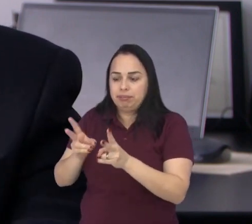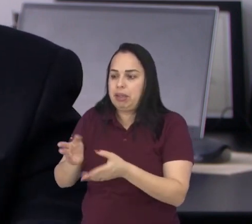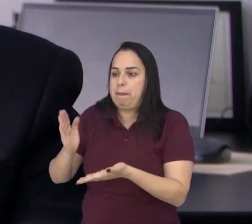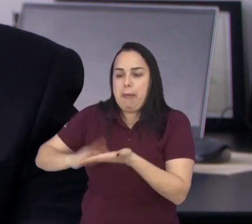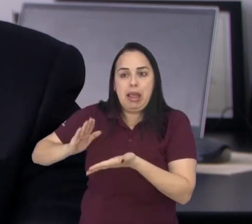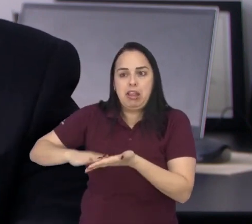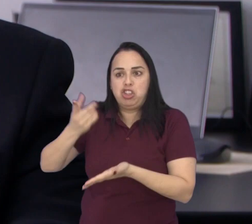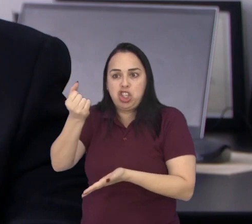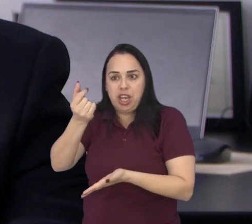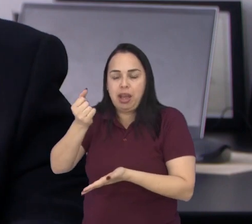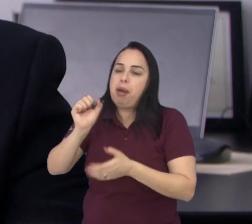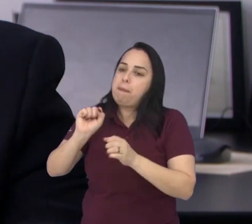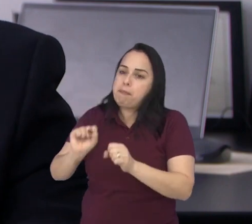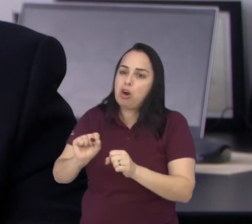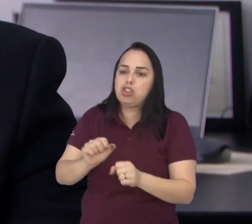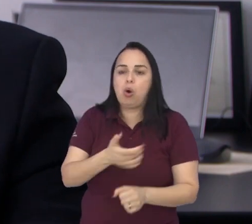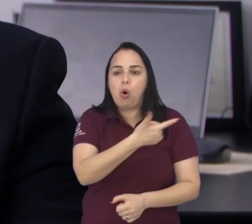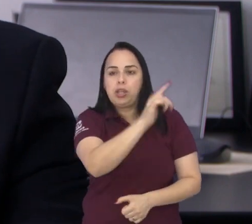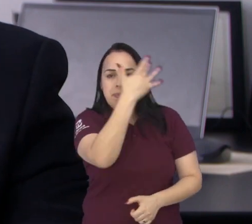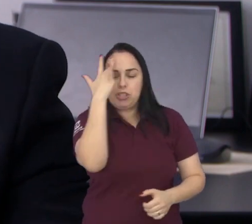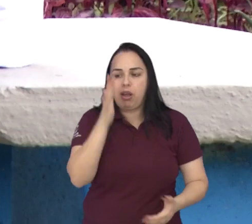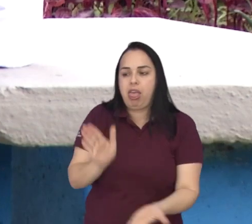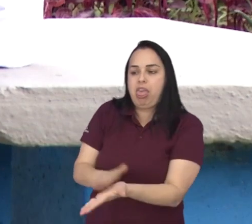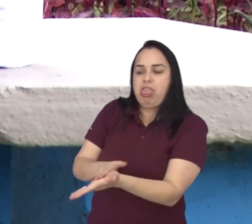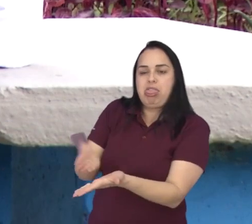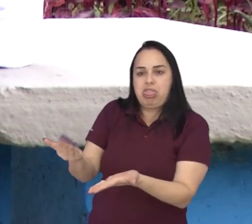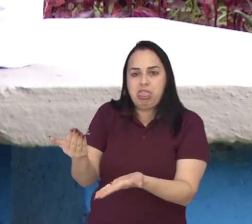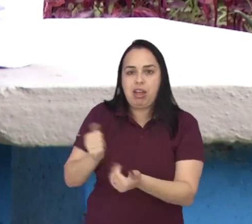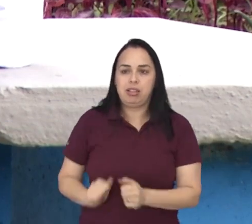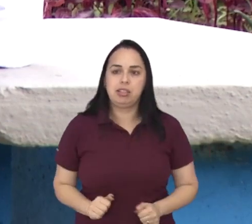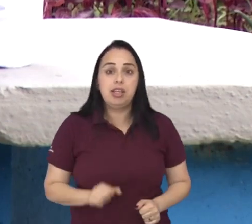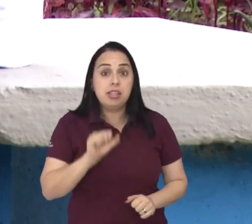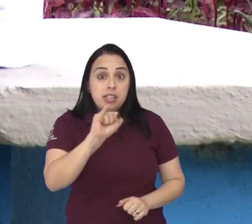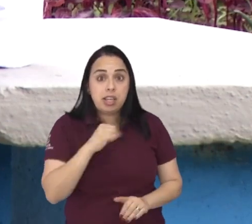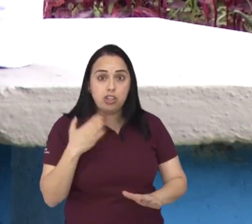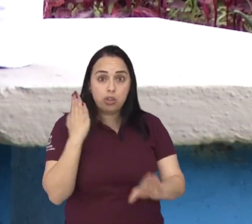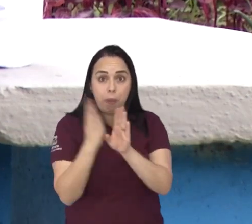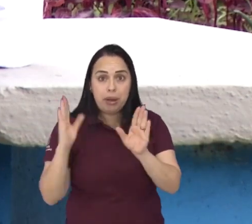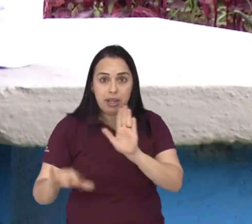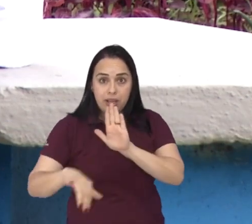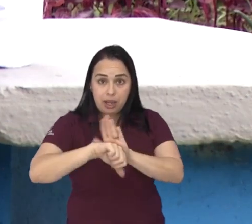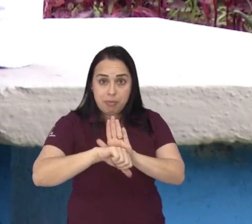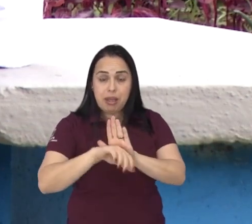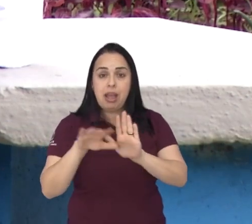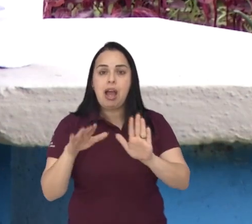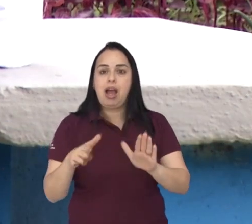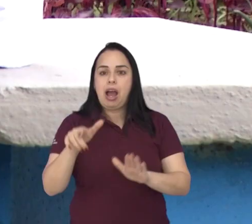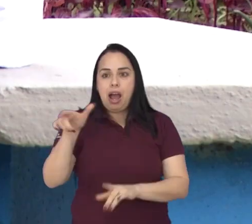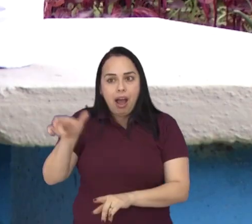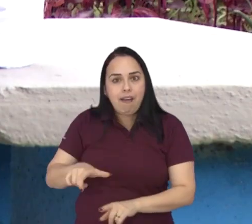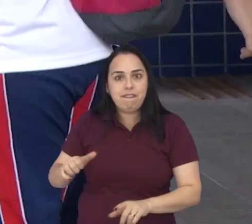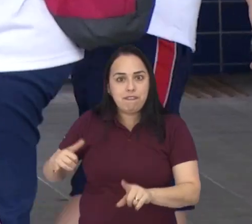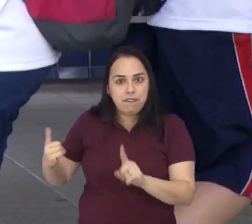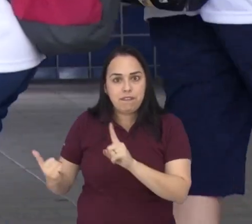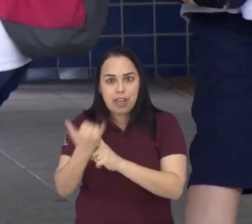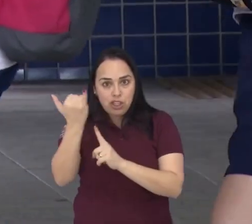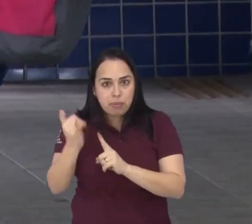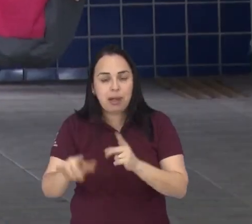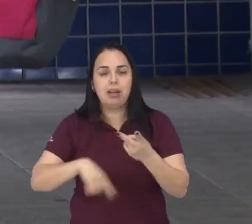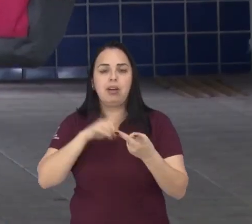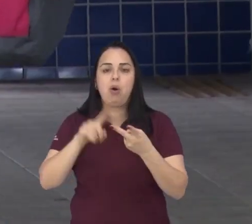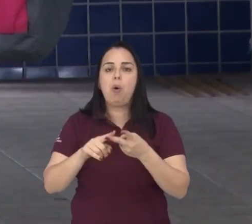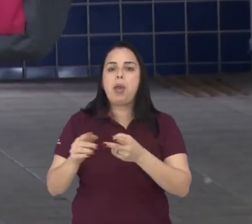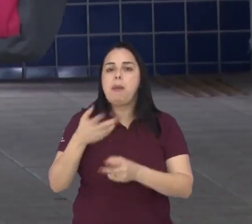estipulado pelos pais, pode estar sofrendo uma extorsão. Quando o crime for identificado, as vítimas e familiares devem